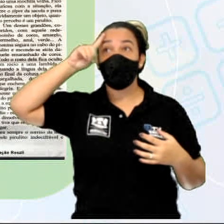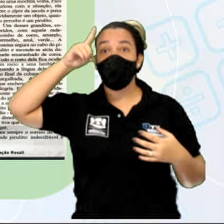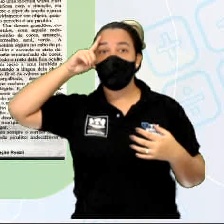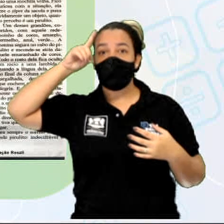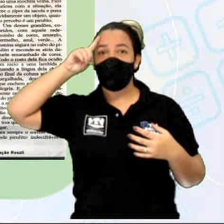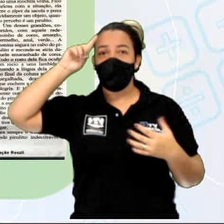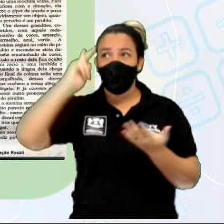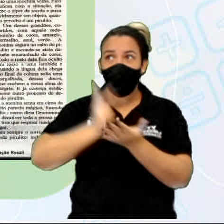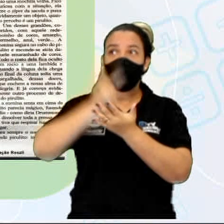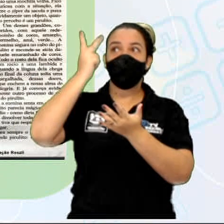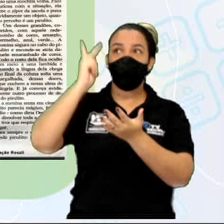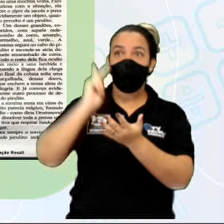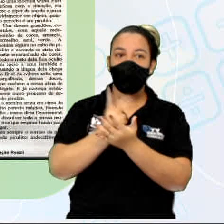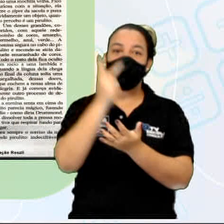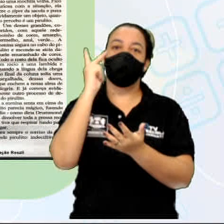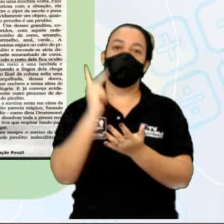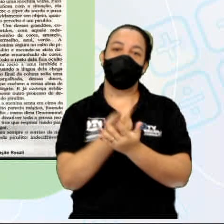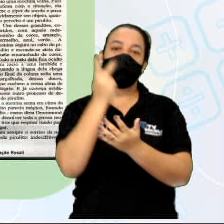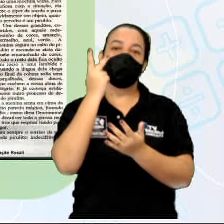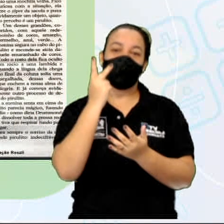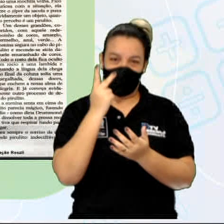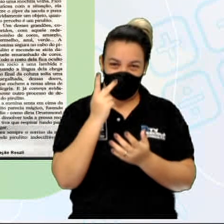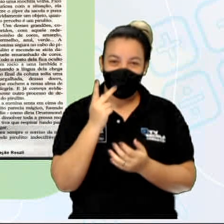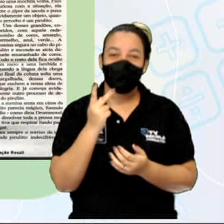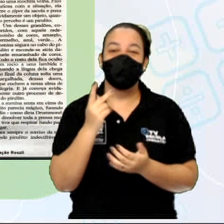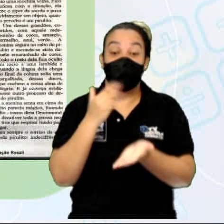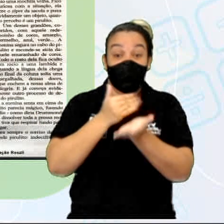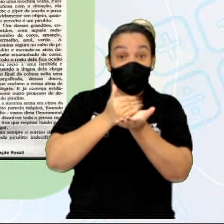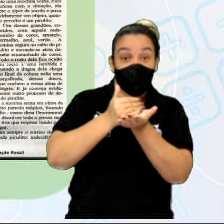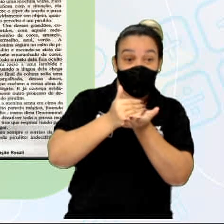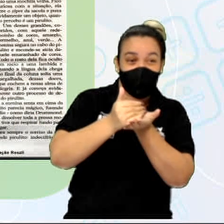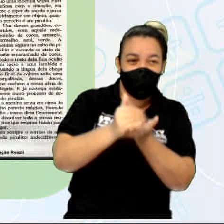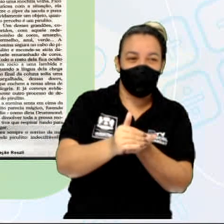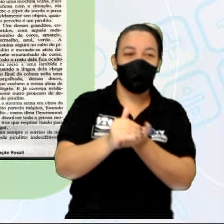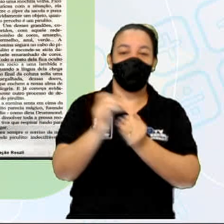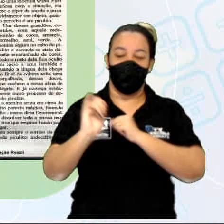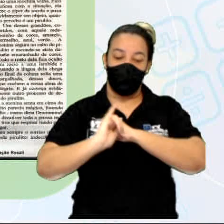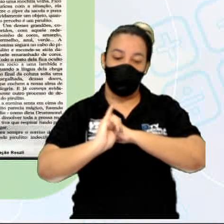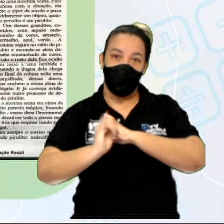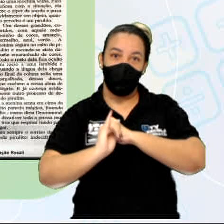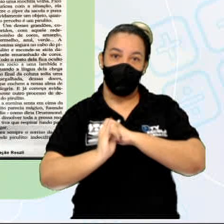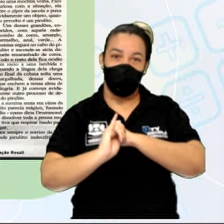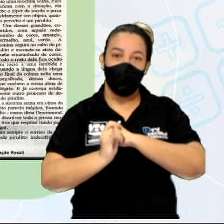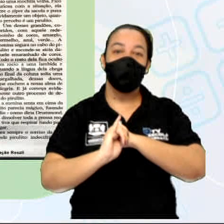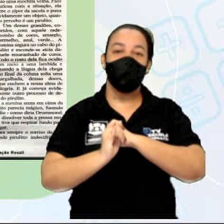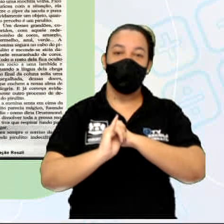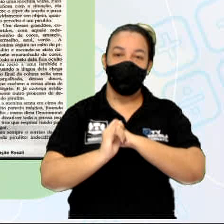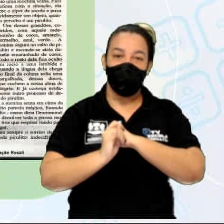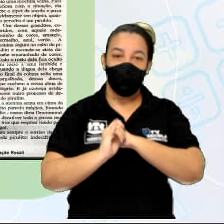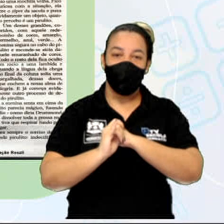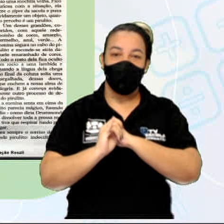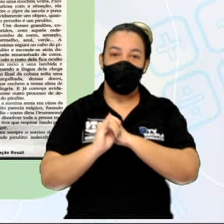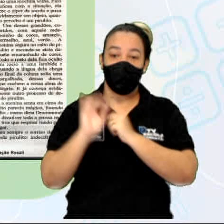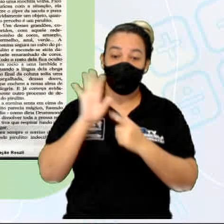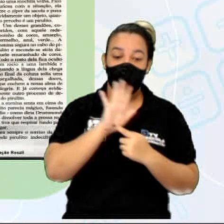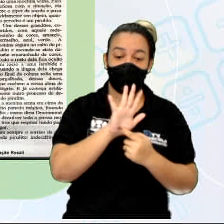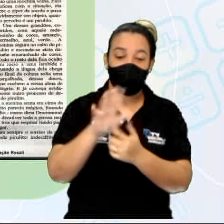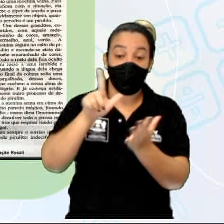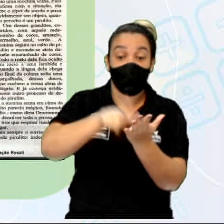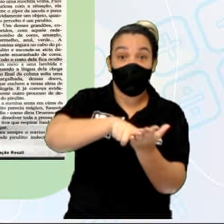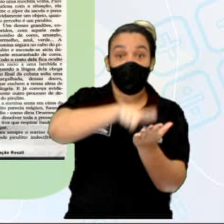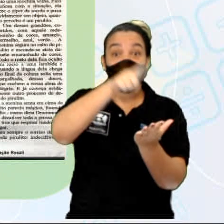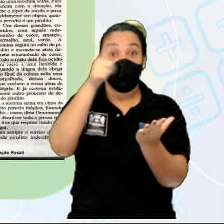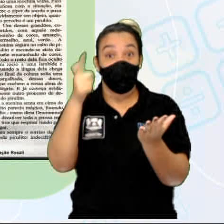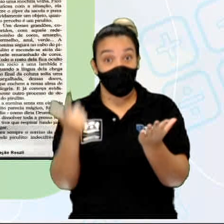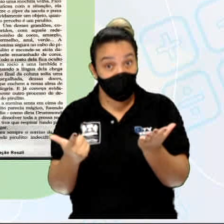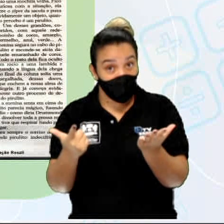que se estabelece com seu veículo de origem. No início, a crônica ela era publicada em jornais, e